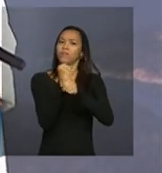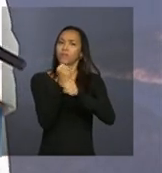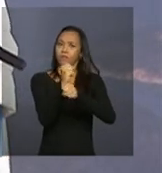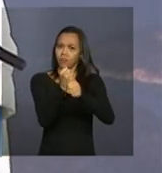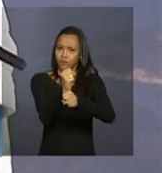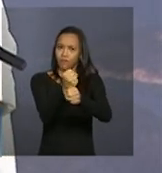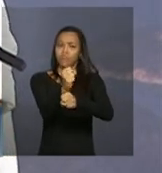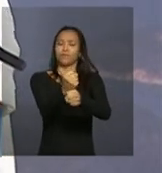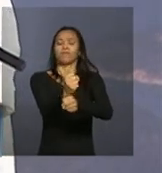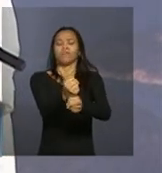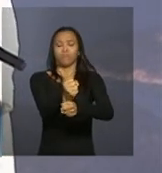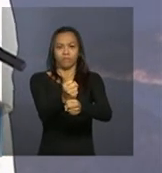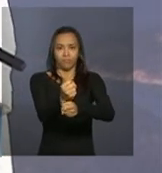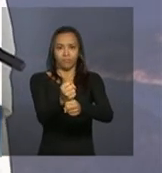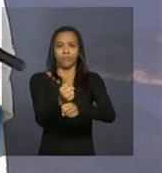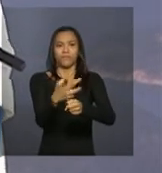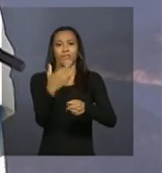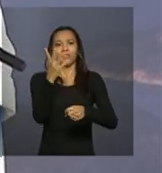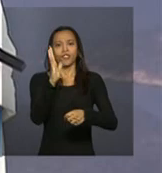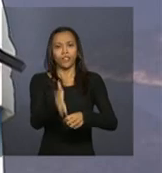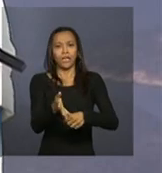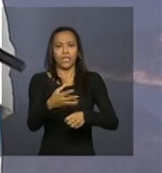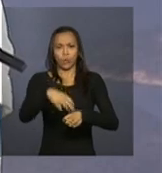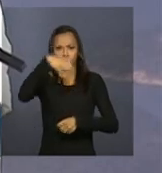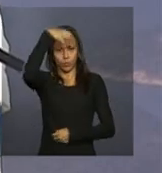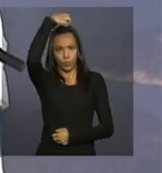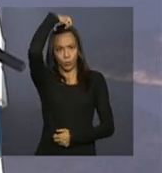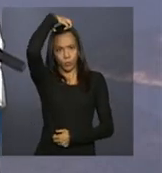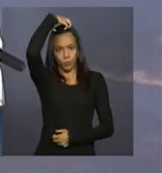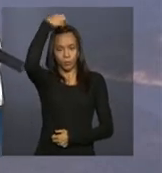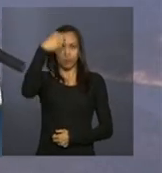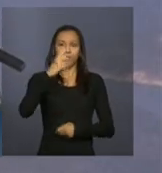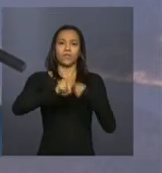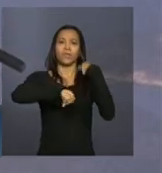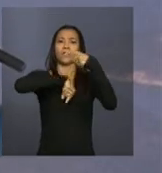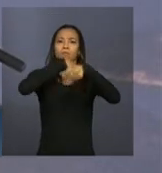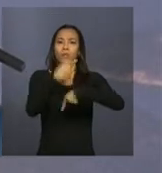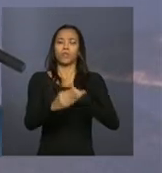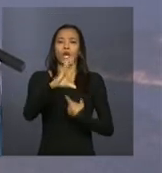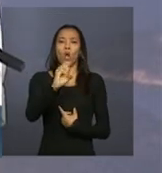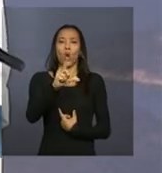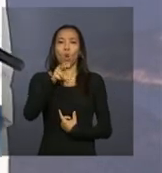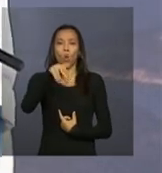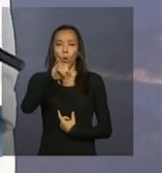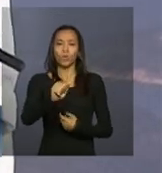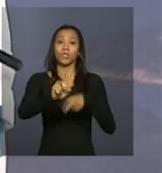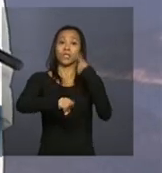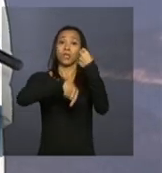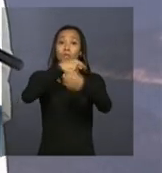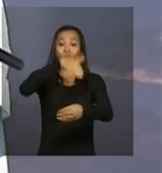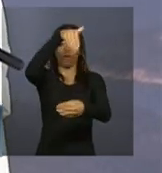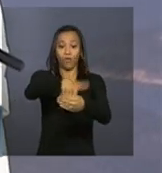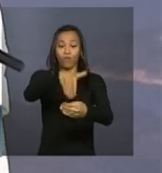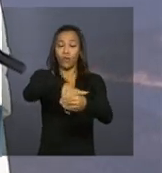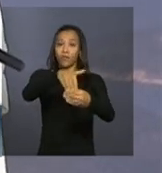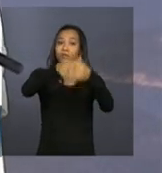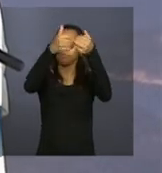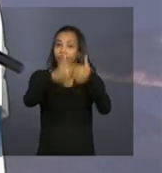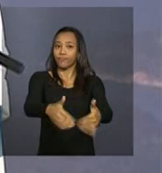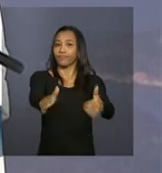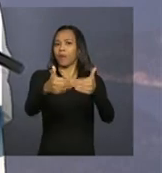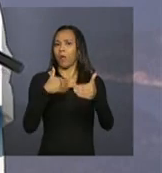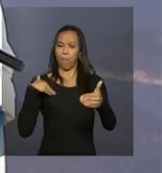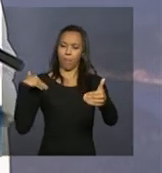durante boa parte, foi capital do Império, da Colônia, da República, durante tanto tempo.